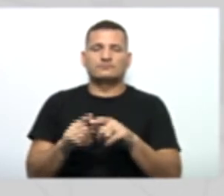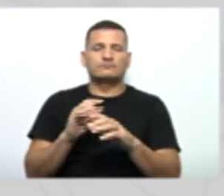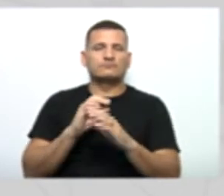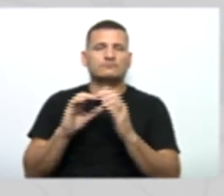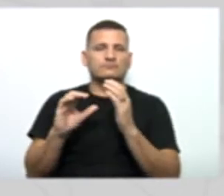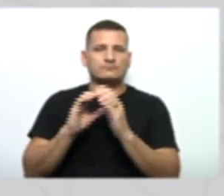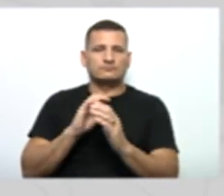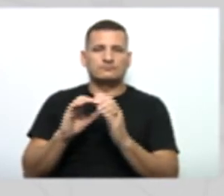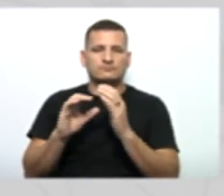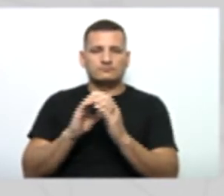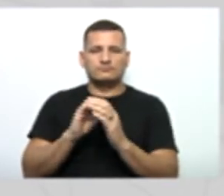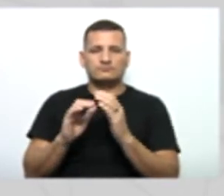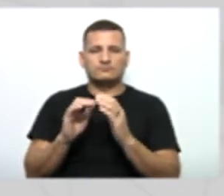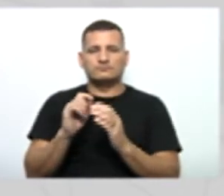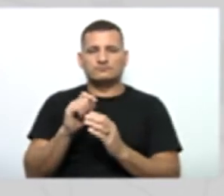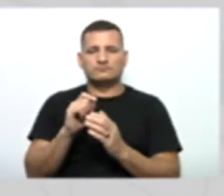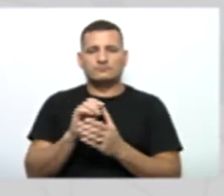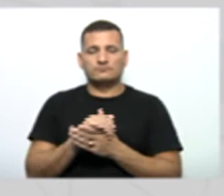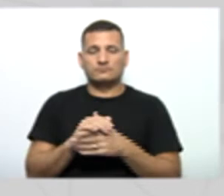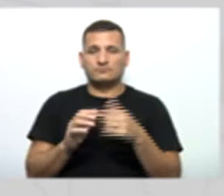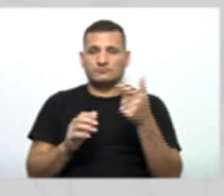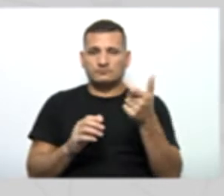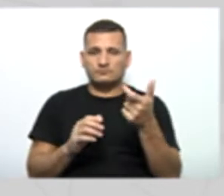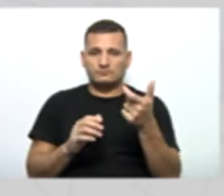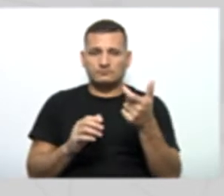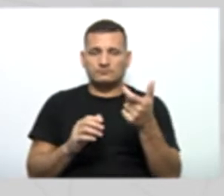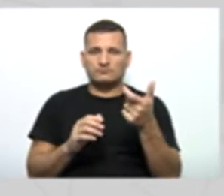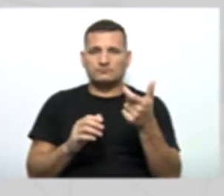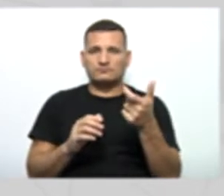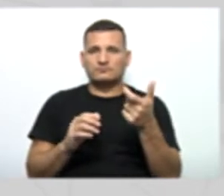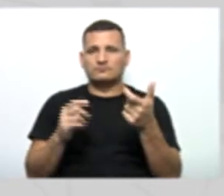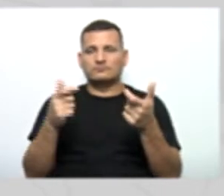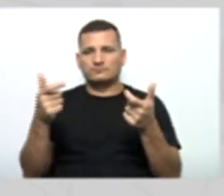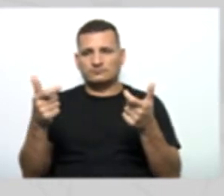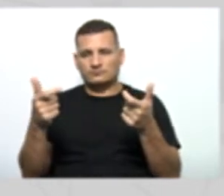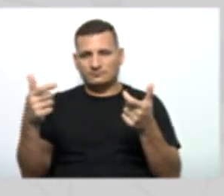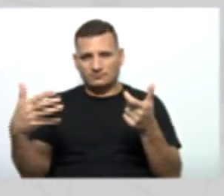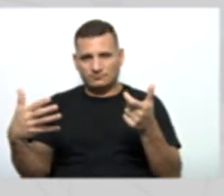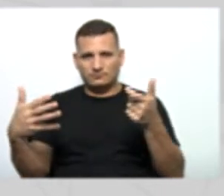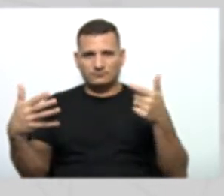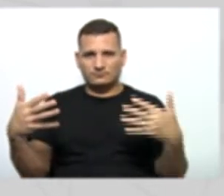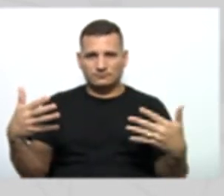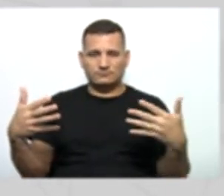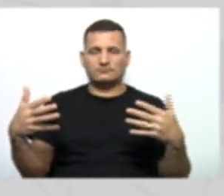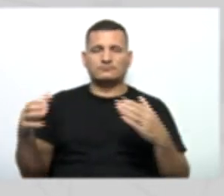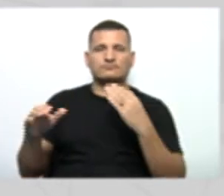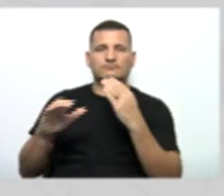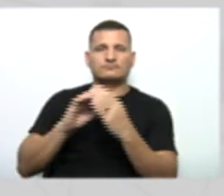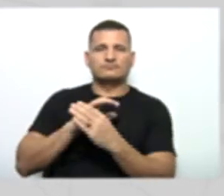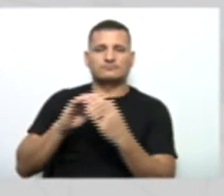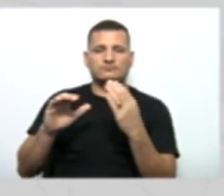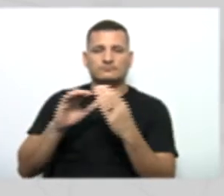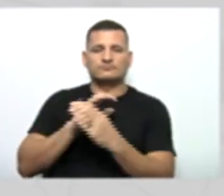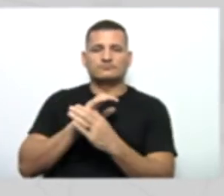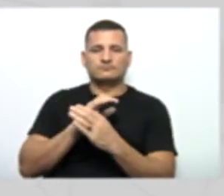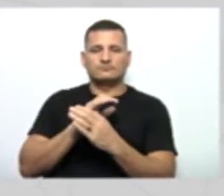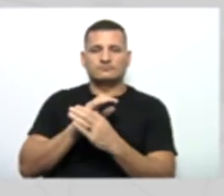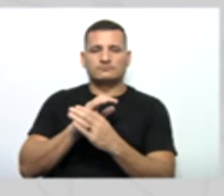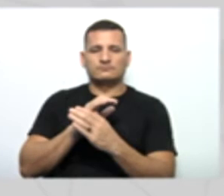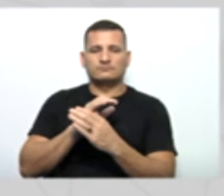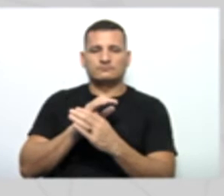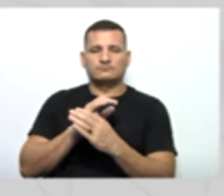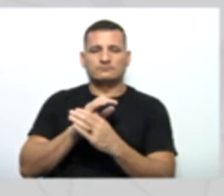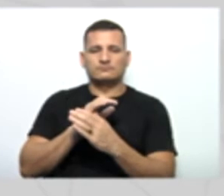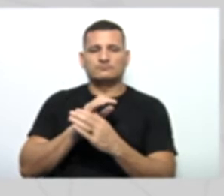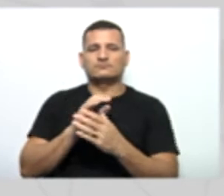Indica que os elementos de uma classe estão se comunicando, certo? Ou vinculados